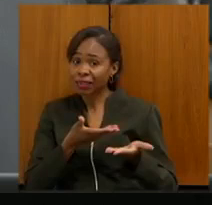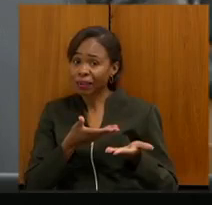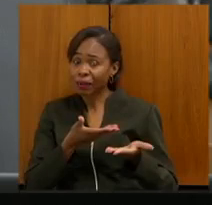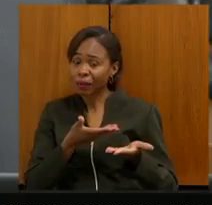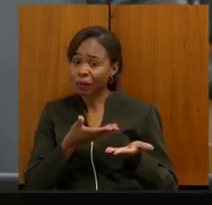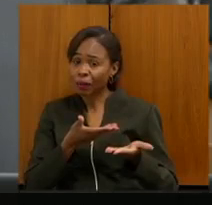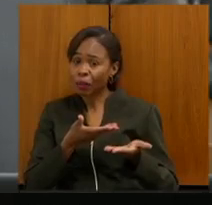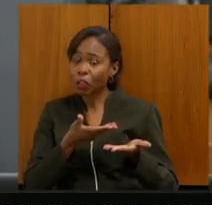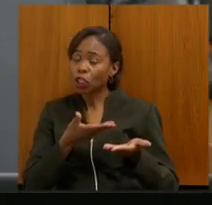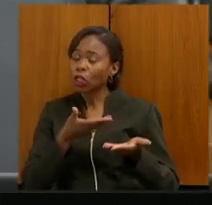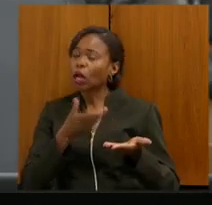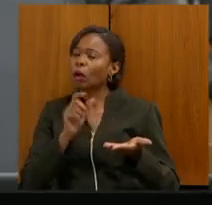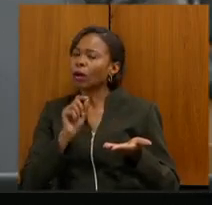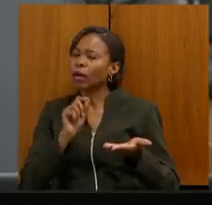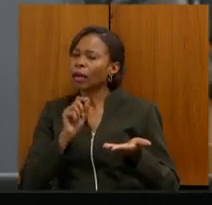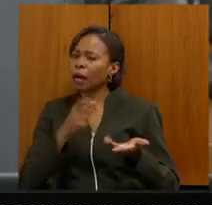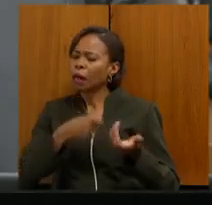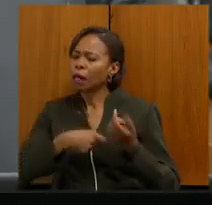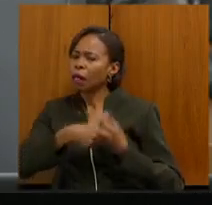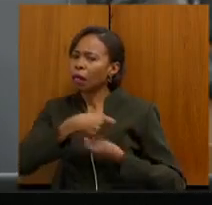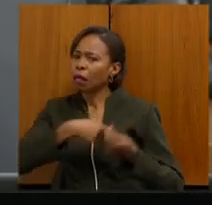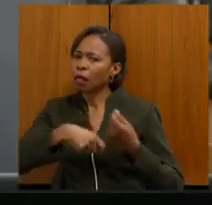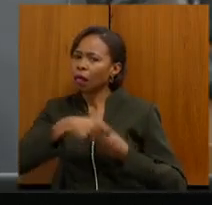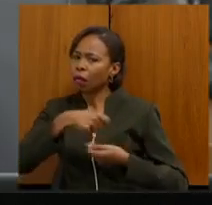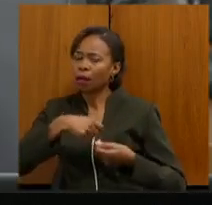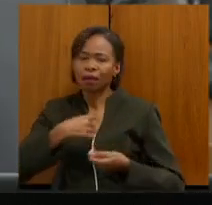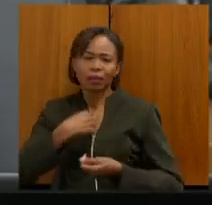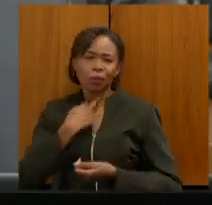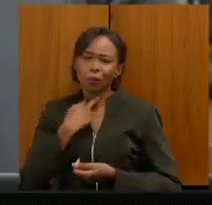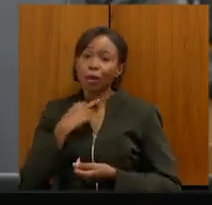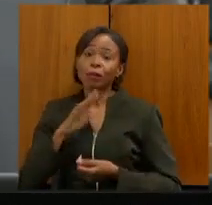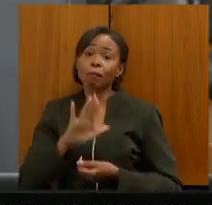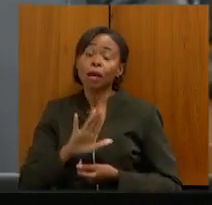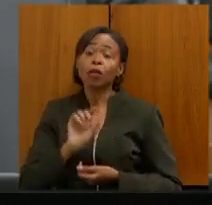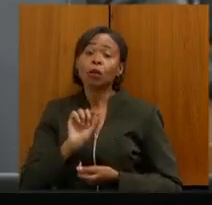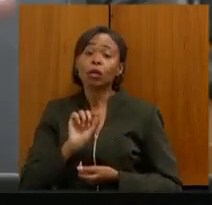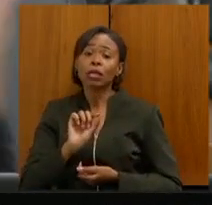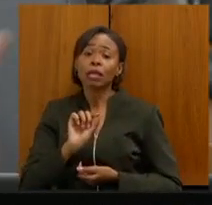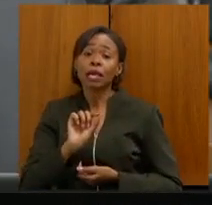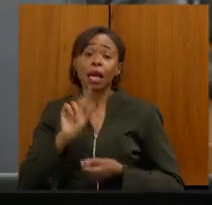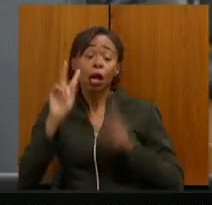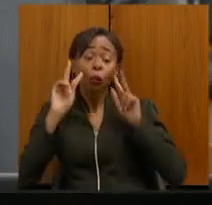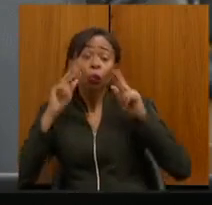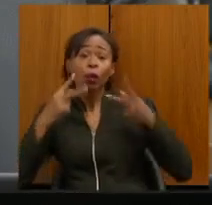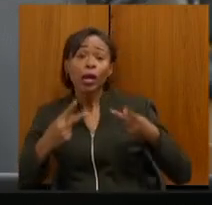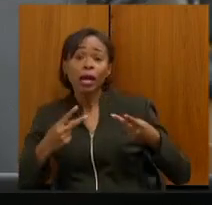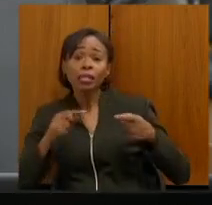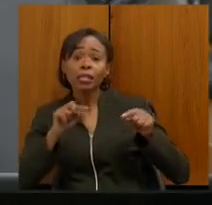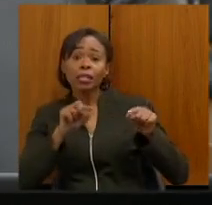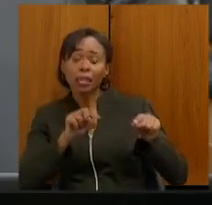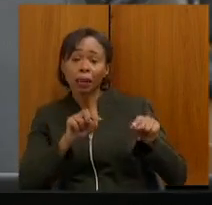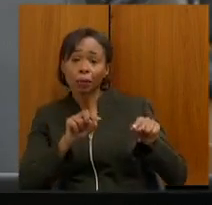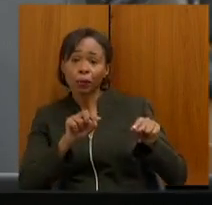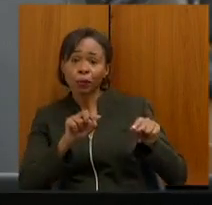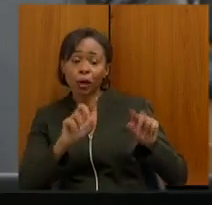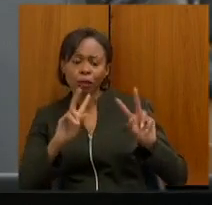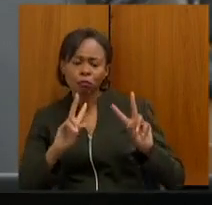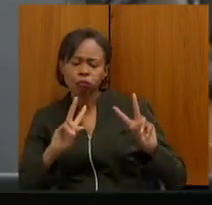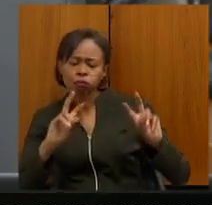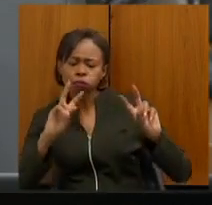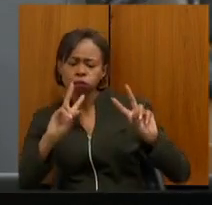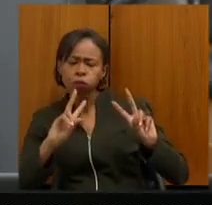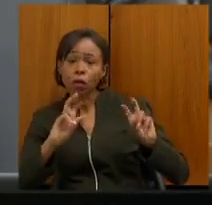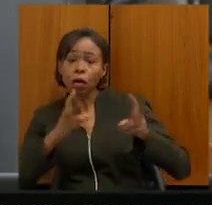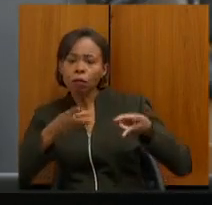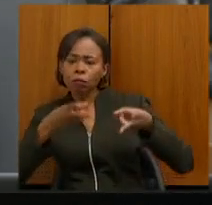negocia mas é algo que se estabelece condições a partir do reconhecimento de quem escuta das necessidades que